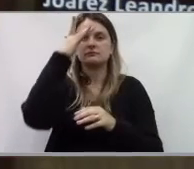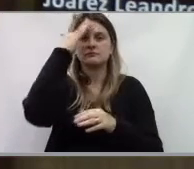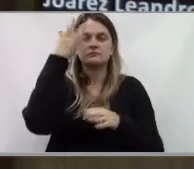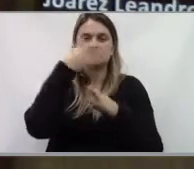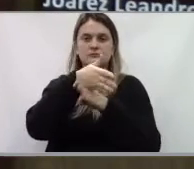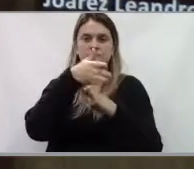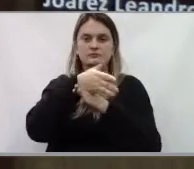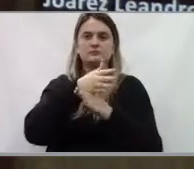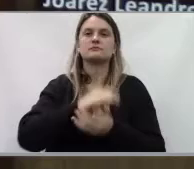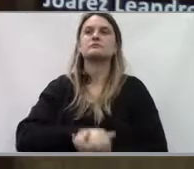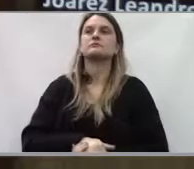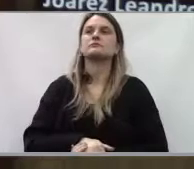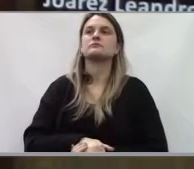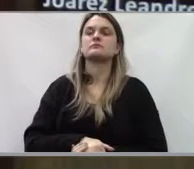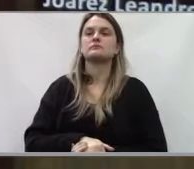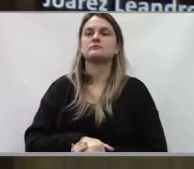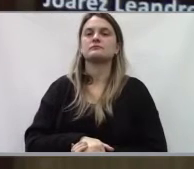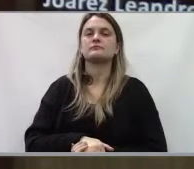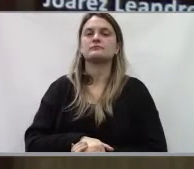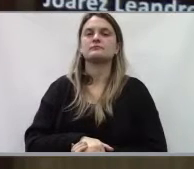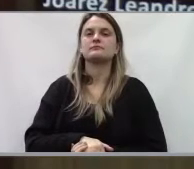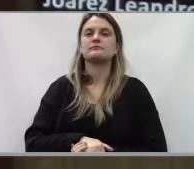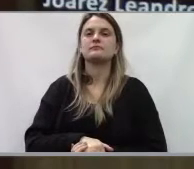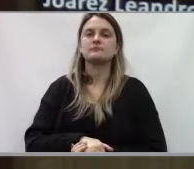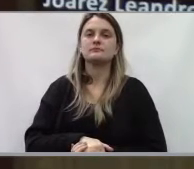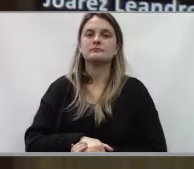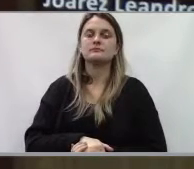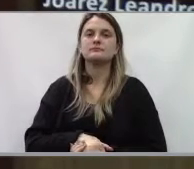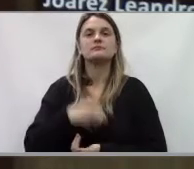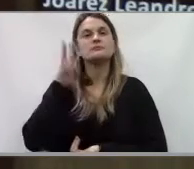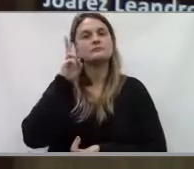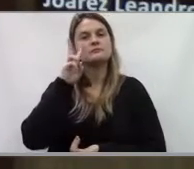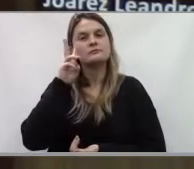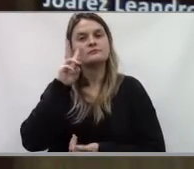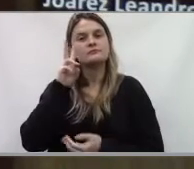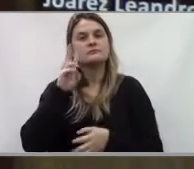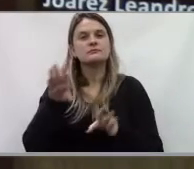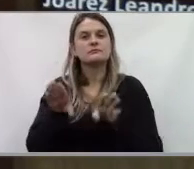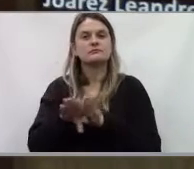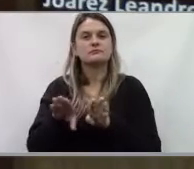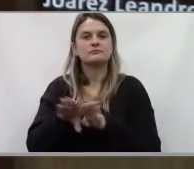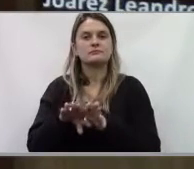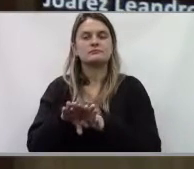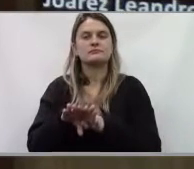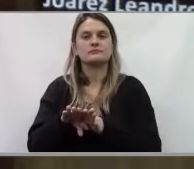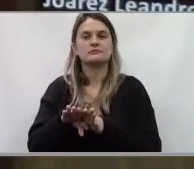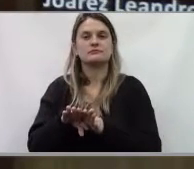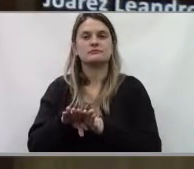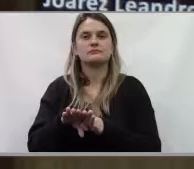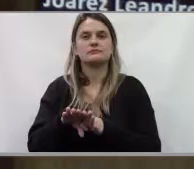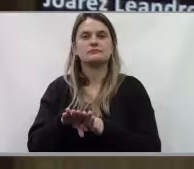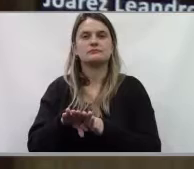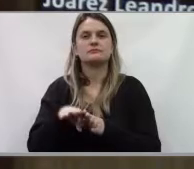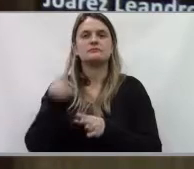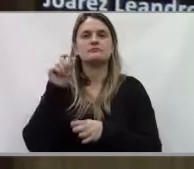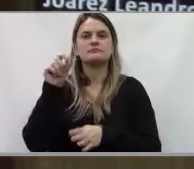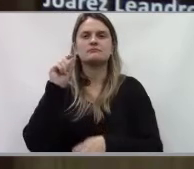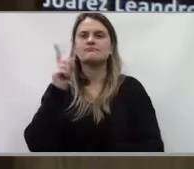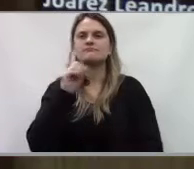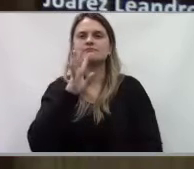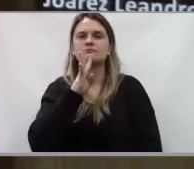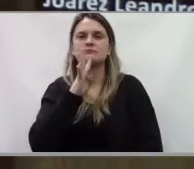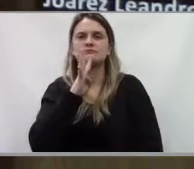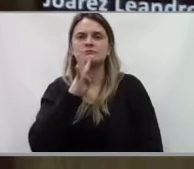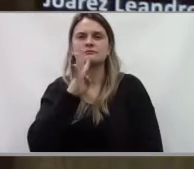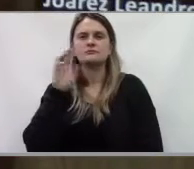as pessoas que estão participando. E lembrando também que, para